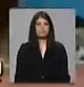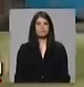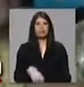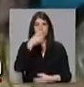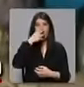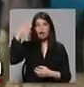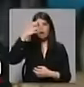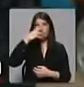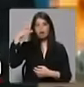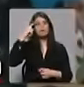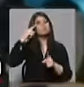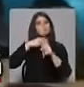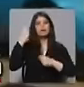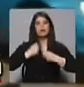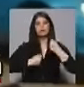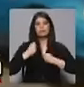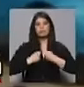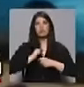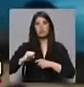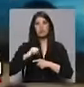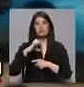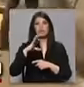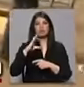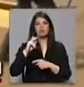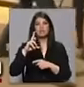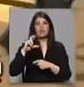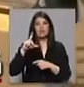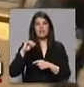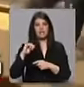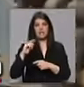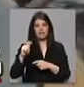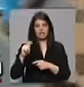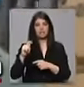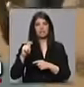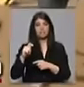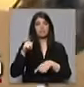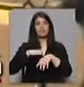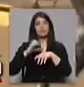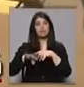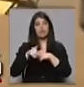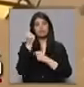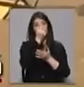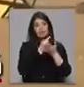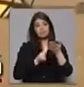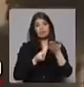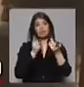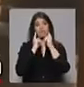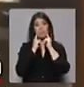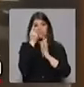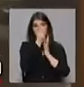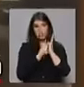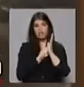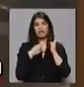gritam em protesto contra o Charlie Hebdo. As manifestações contra as mais recentes caricaturas de Maomé acabaram em